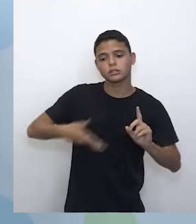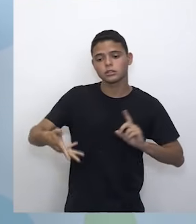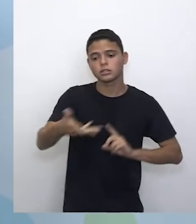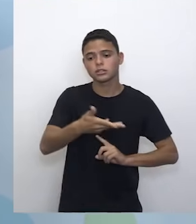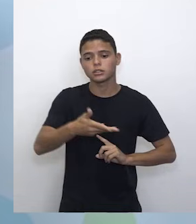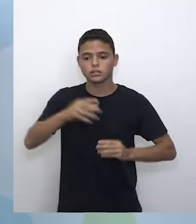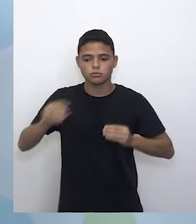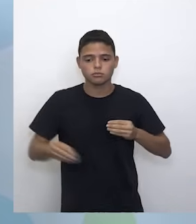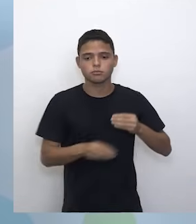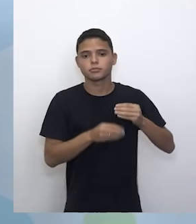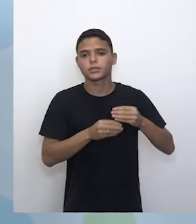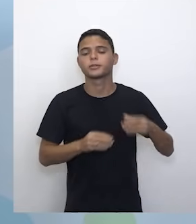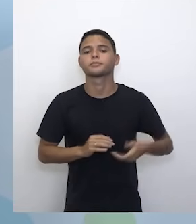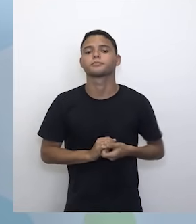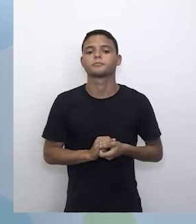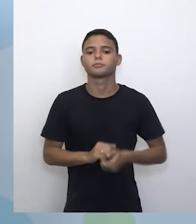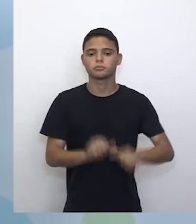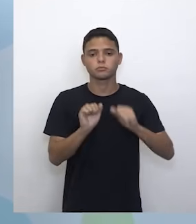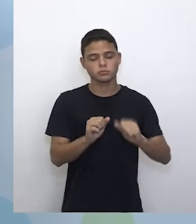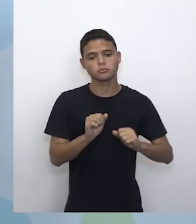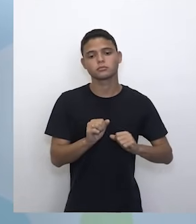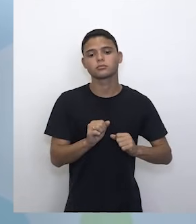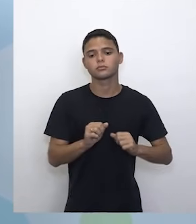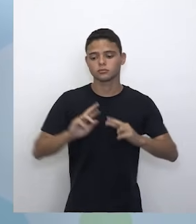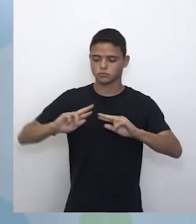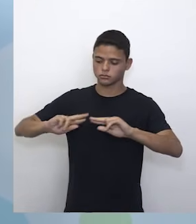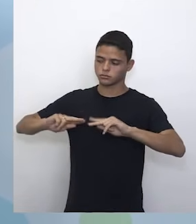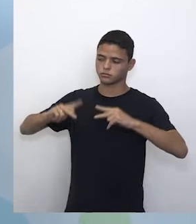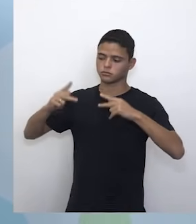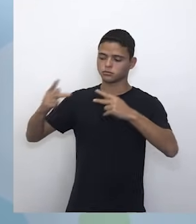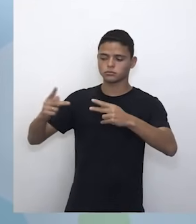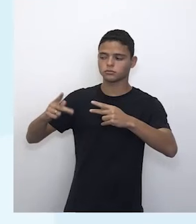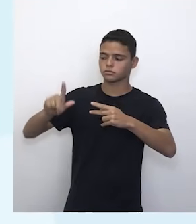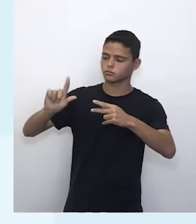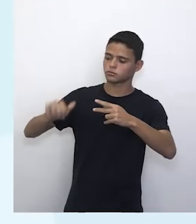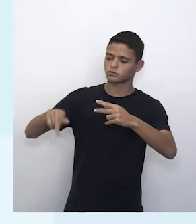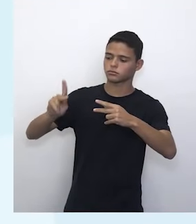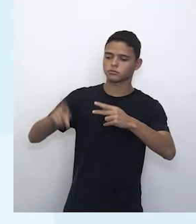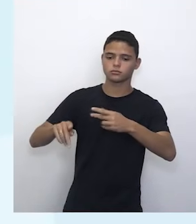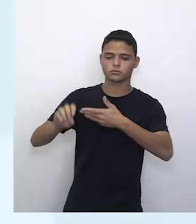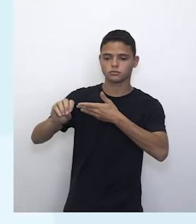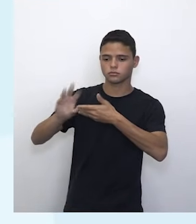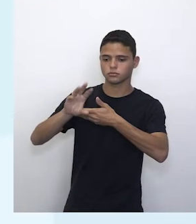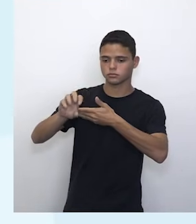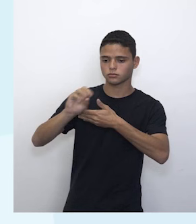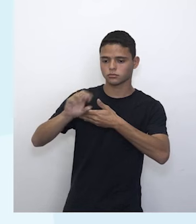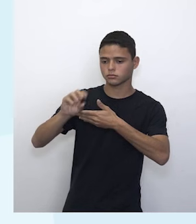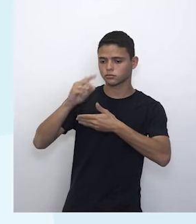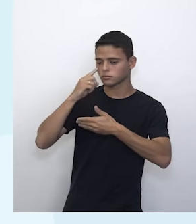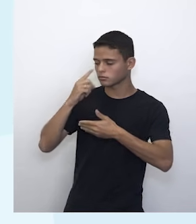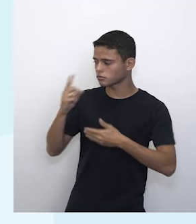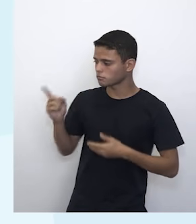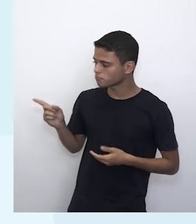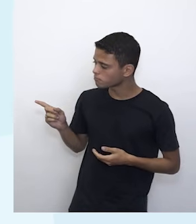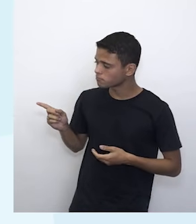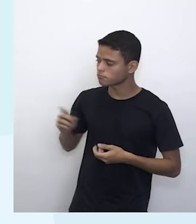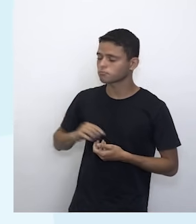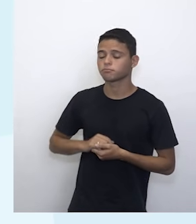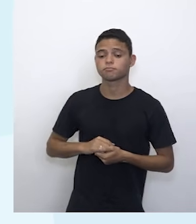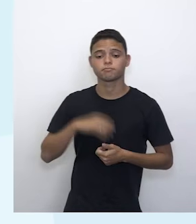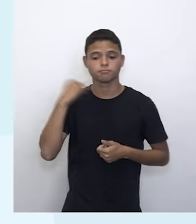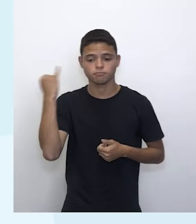como construtivas, você pode fazer isso aí pelo link, pelo QR Code também que está aparecendo para você aí, faz isso